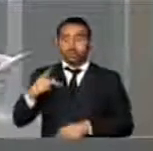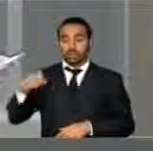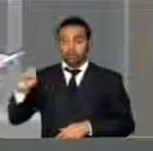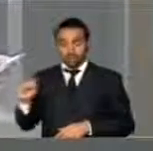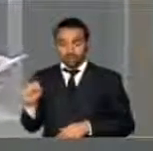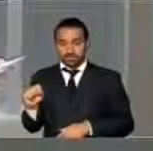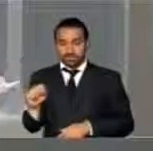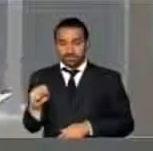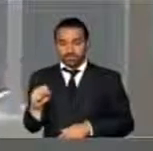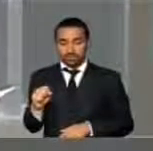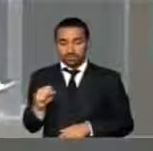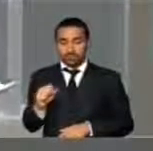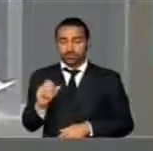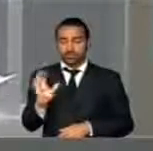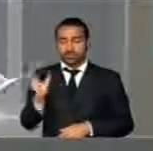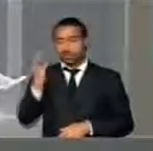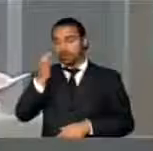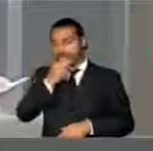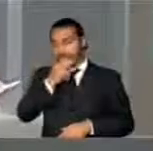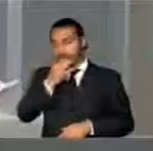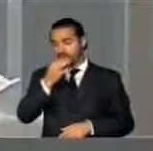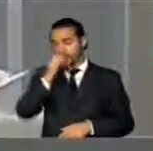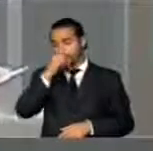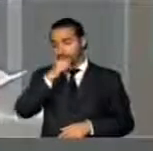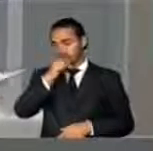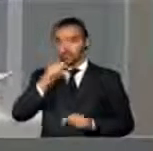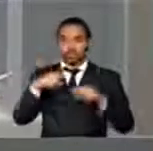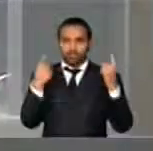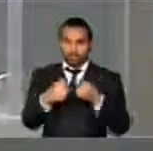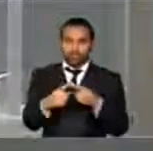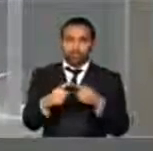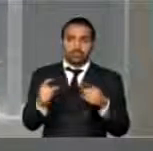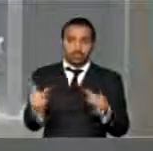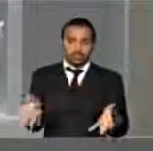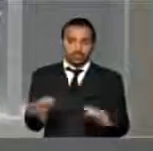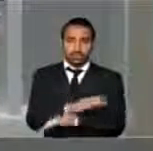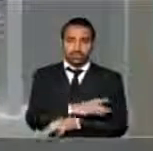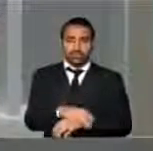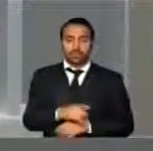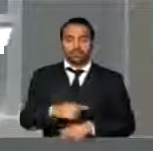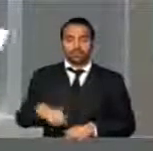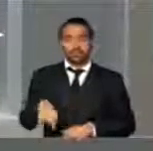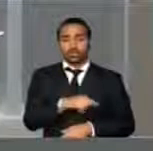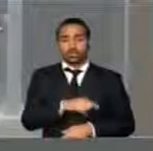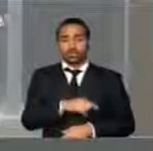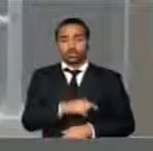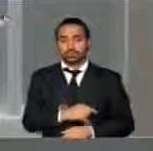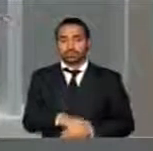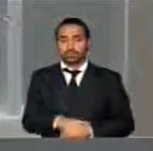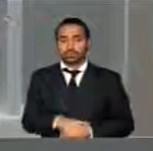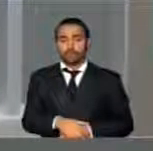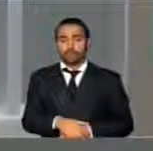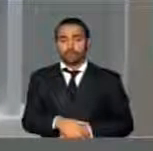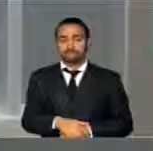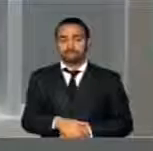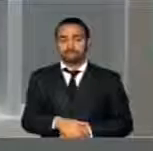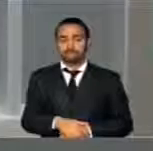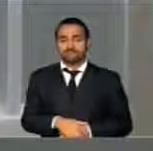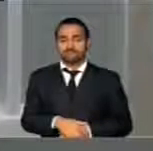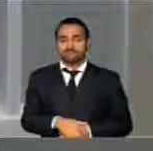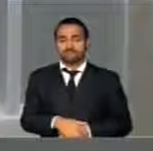tirada no último sábado, no seu Diretório Nacional, nós não entendemos que o impeachment